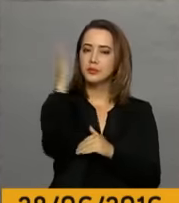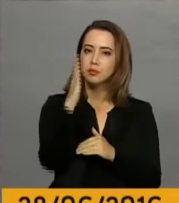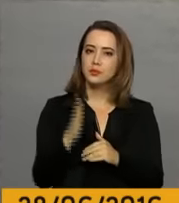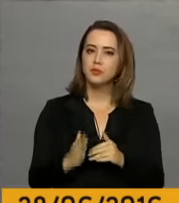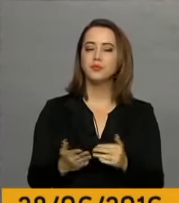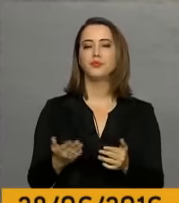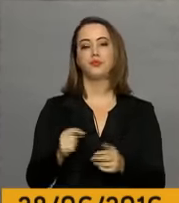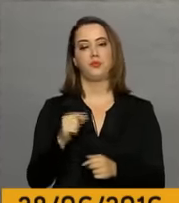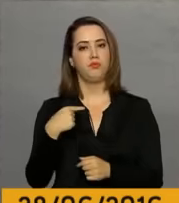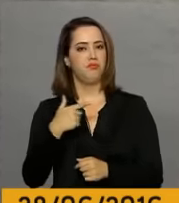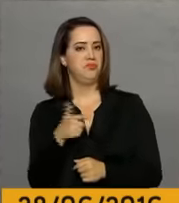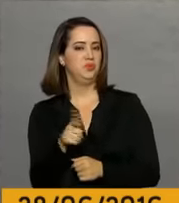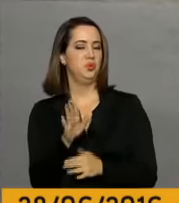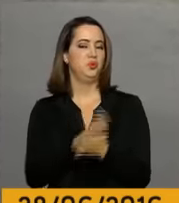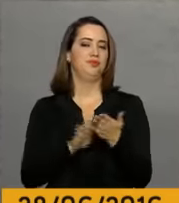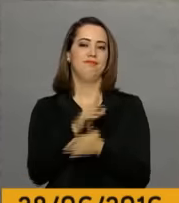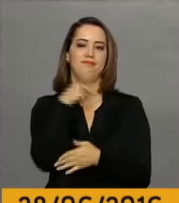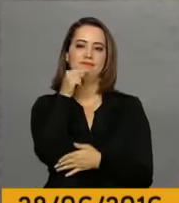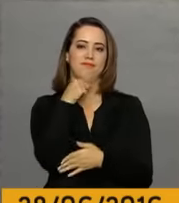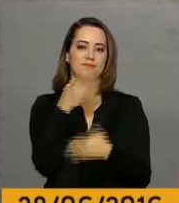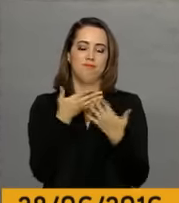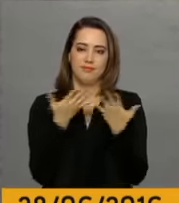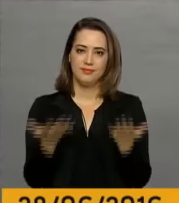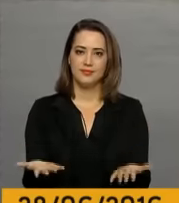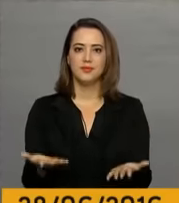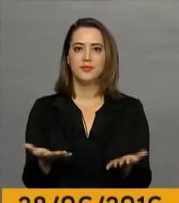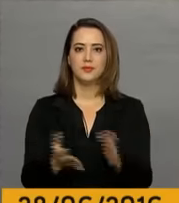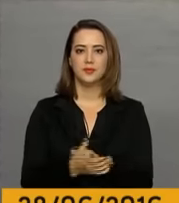nosso país não tem menor dúvida